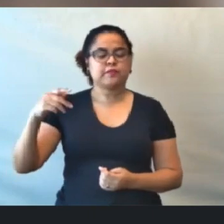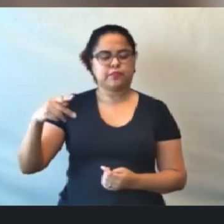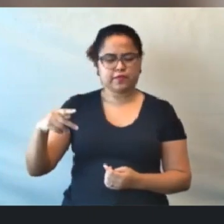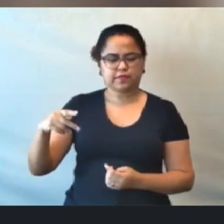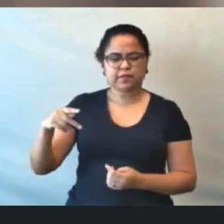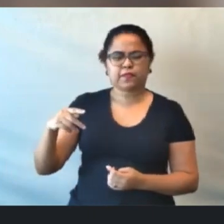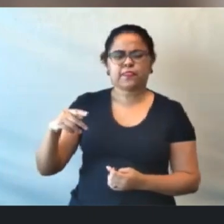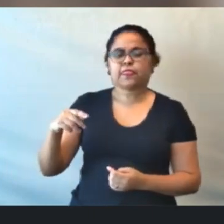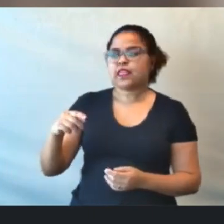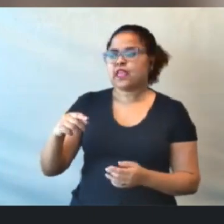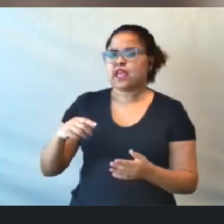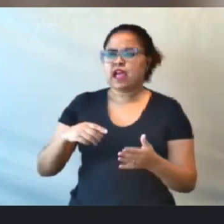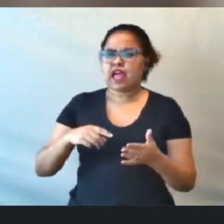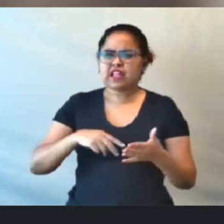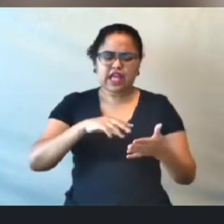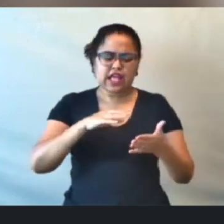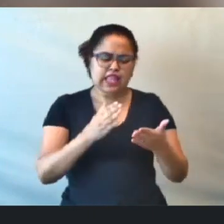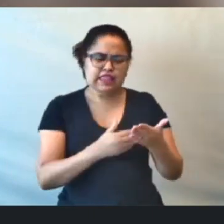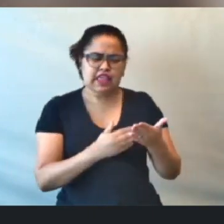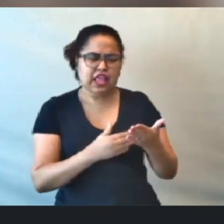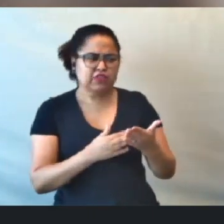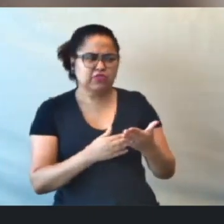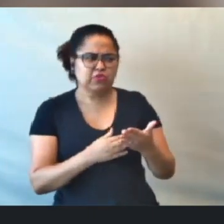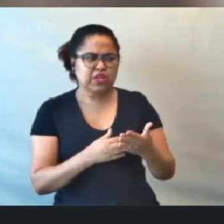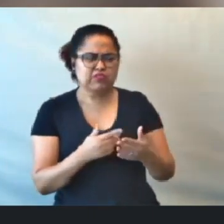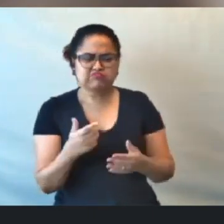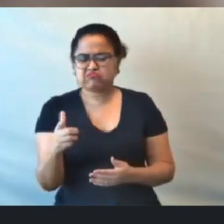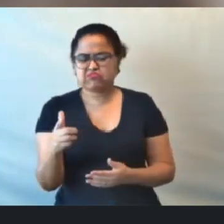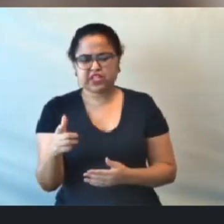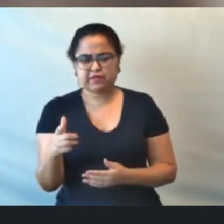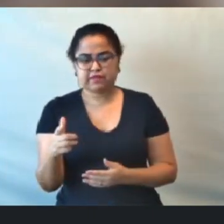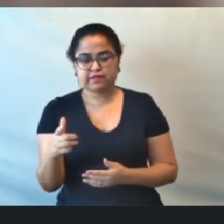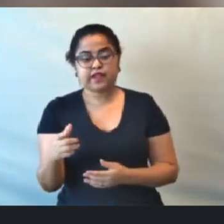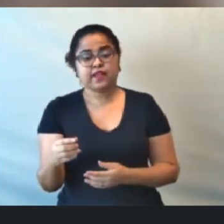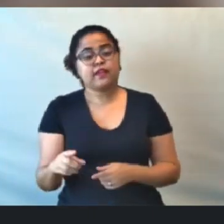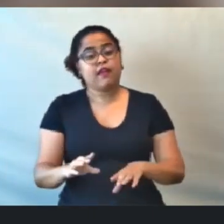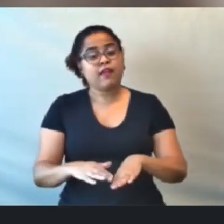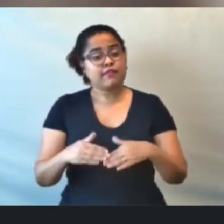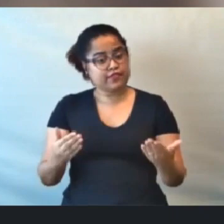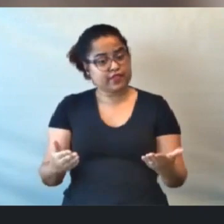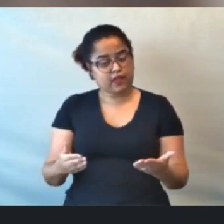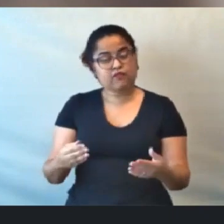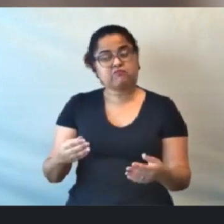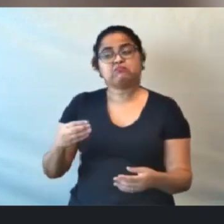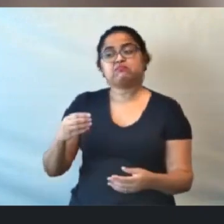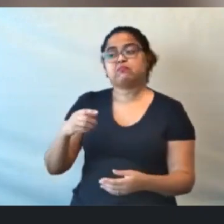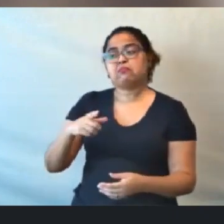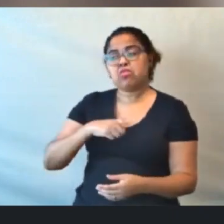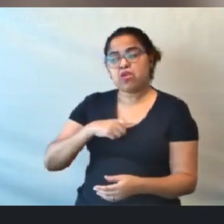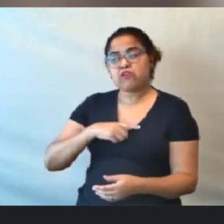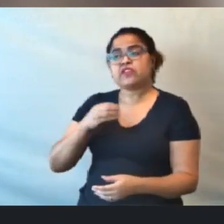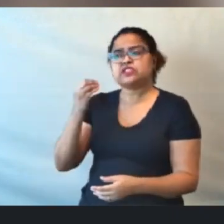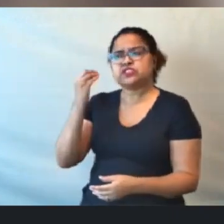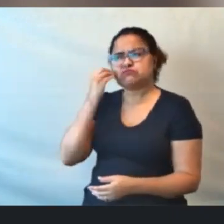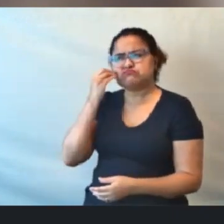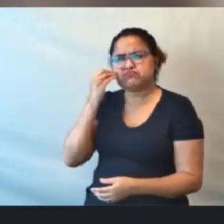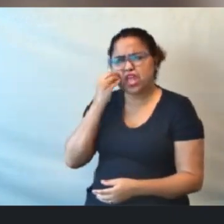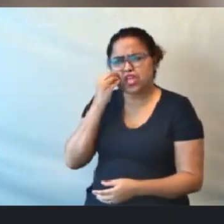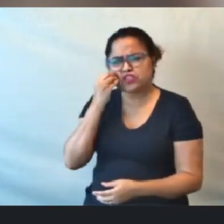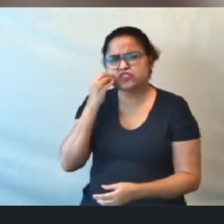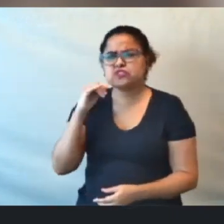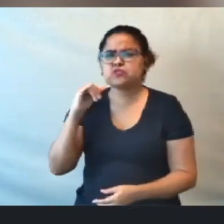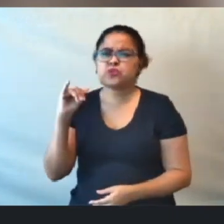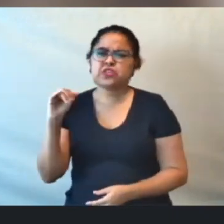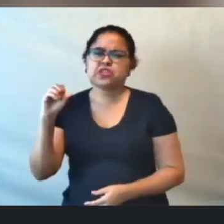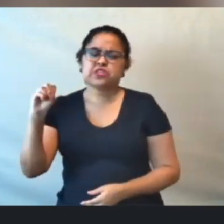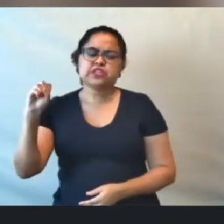que esses testes sejam feitos. Então, de ter um projeto paralelo para fazer teste para ver eficácia. Então, assim, a